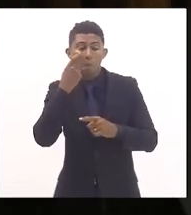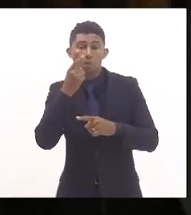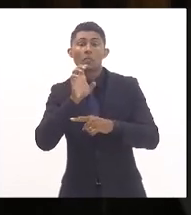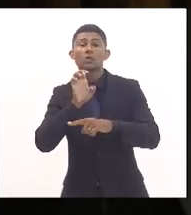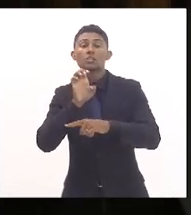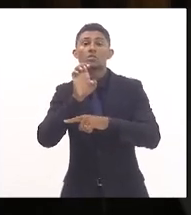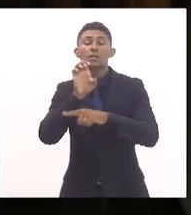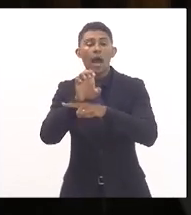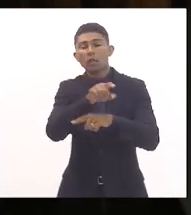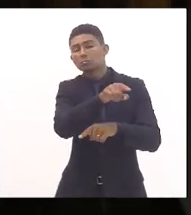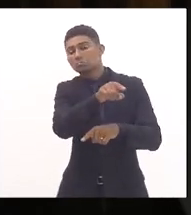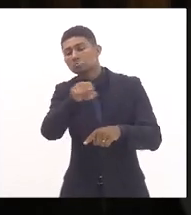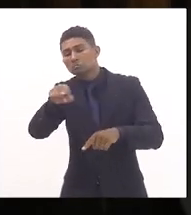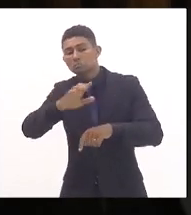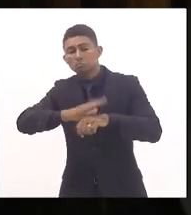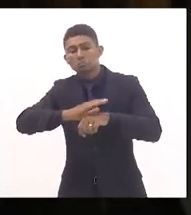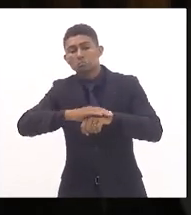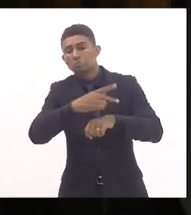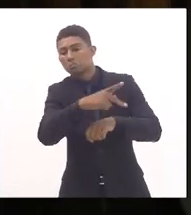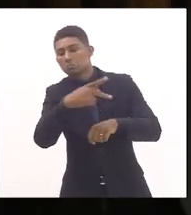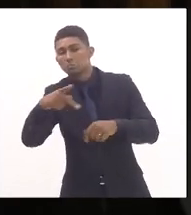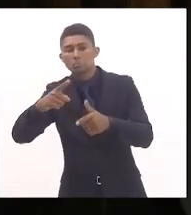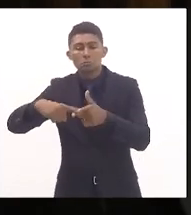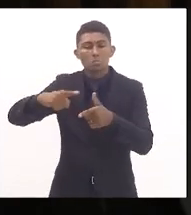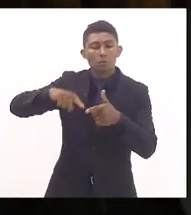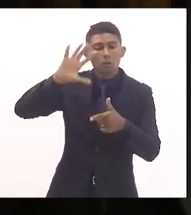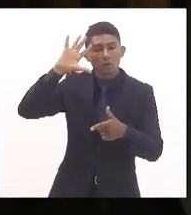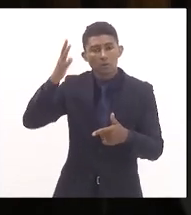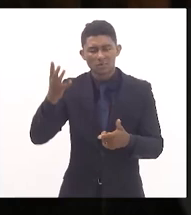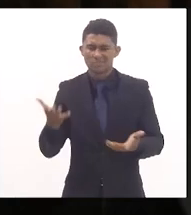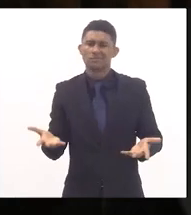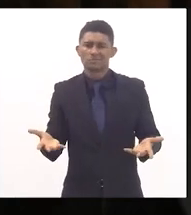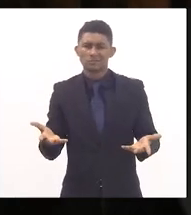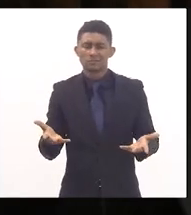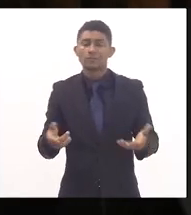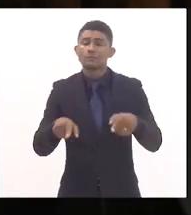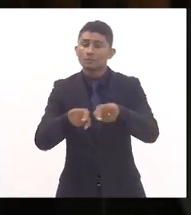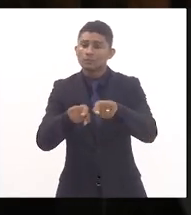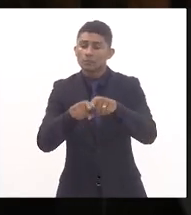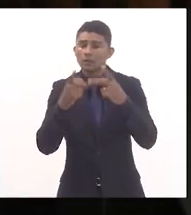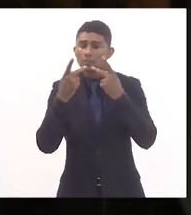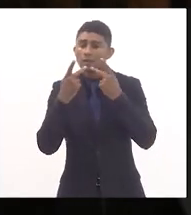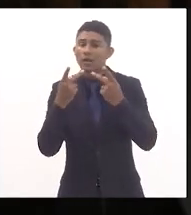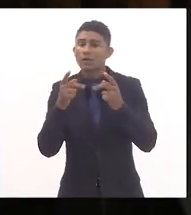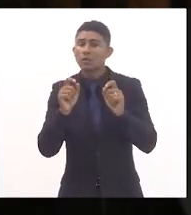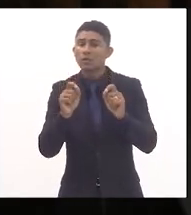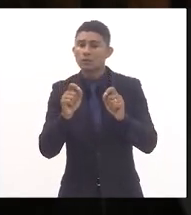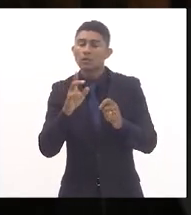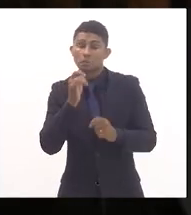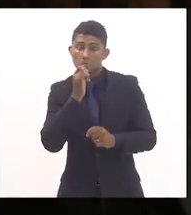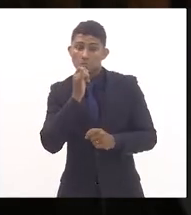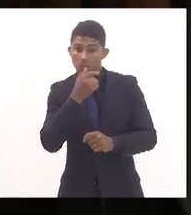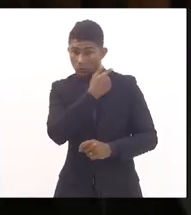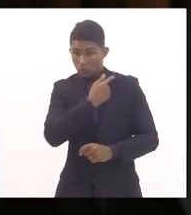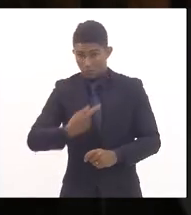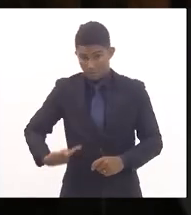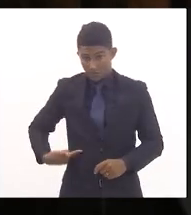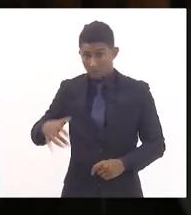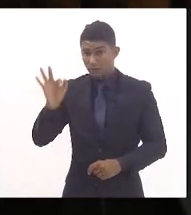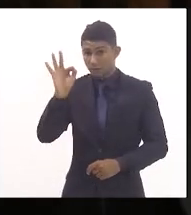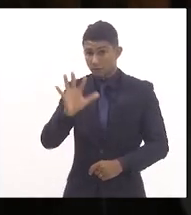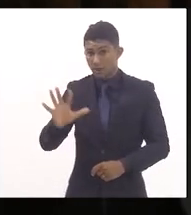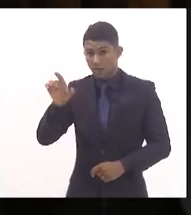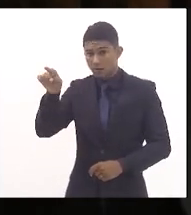solução do problema e Andrade o seguinte eu posso até zelar diz o governo federal